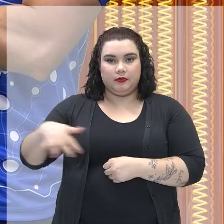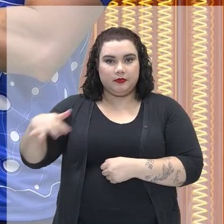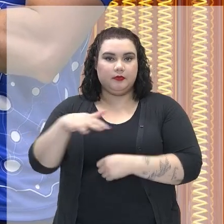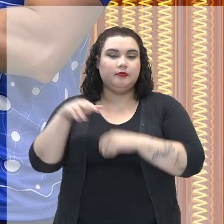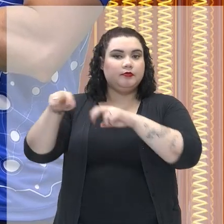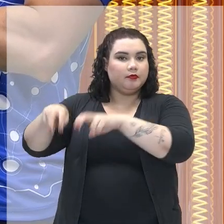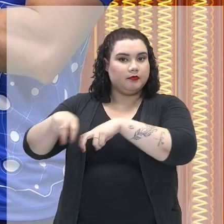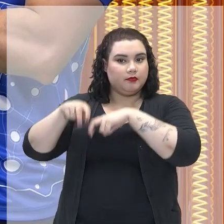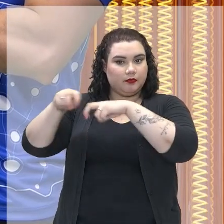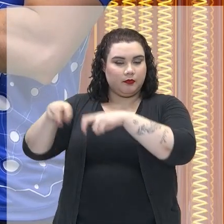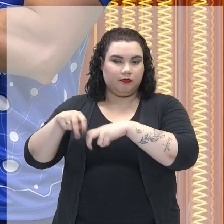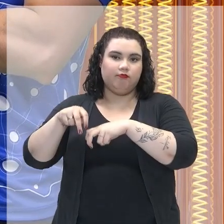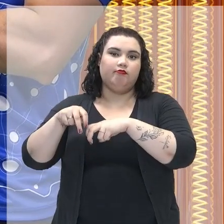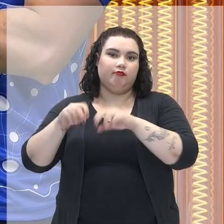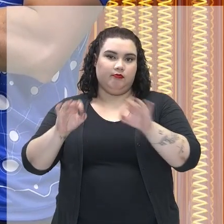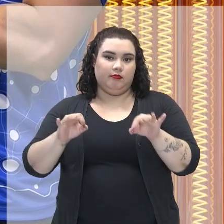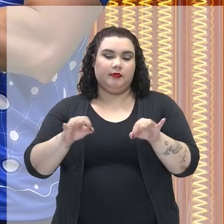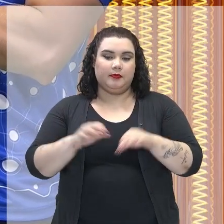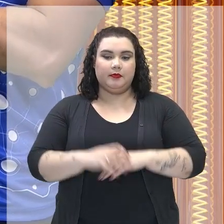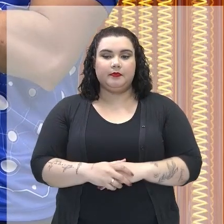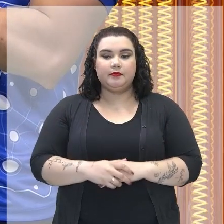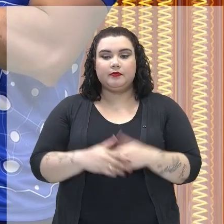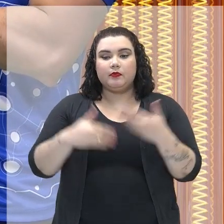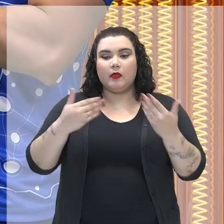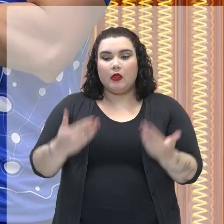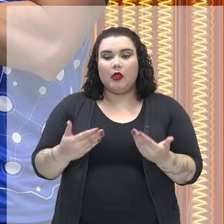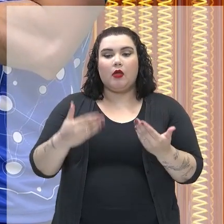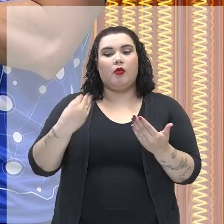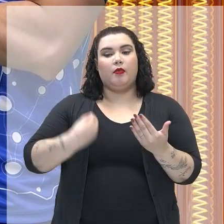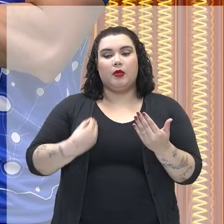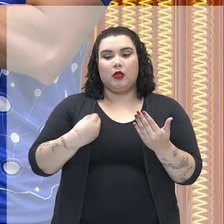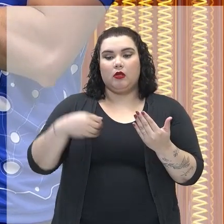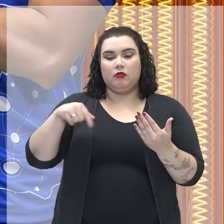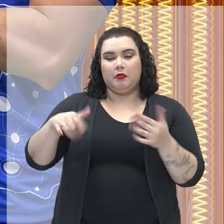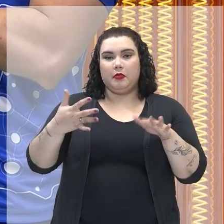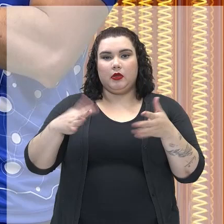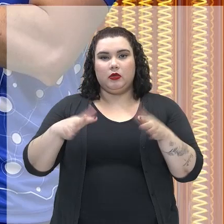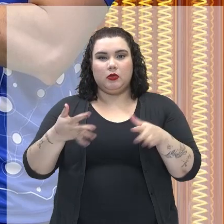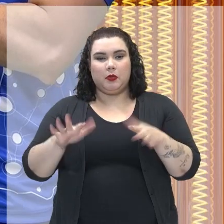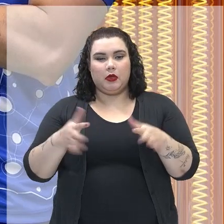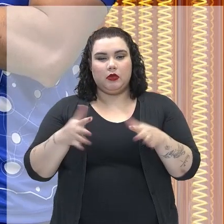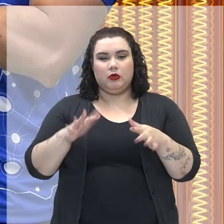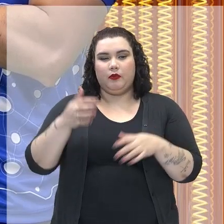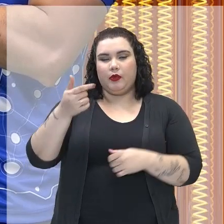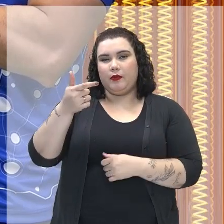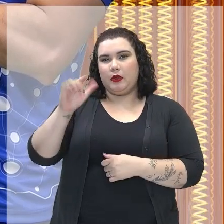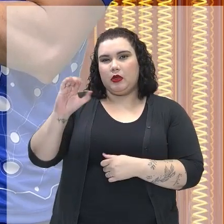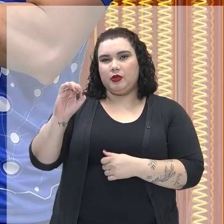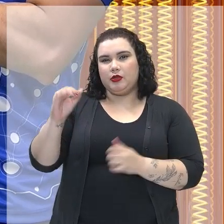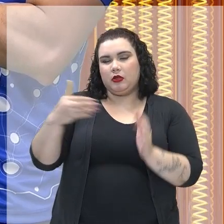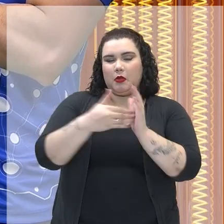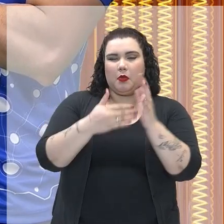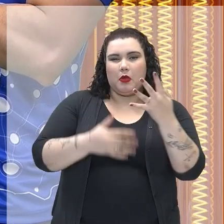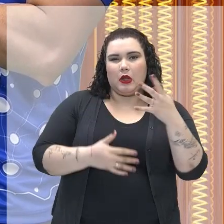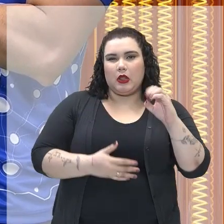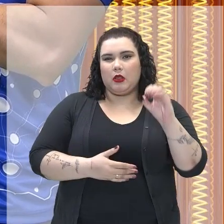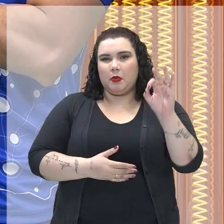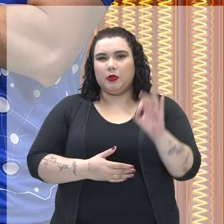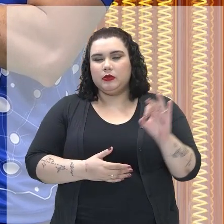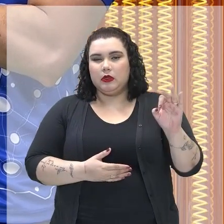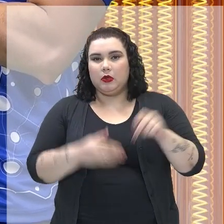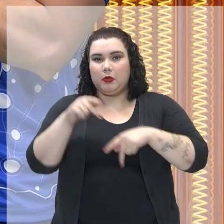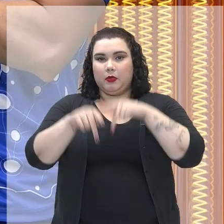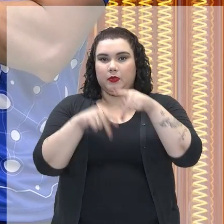campo e não nas cidades, tá certo? Então vive na cidade cerca de 20% a 40% da população desses